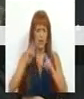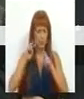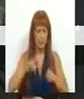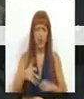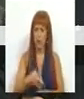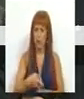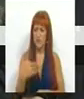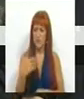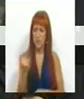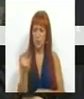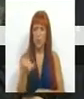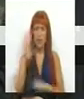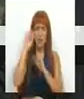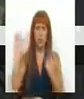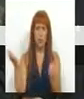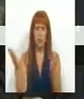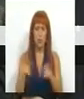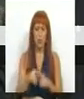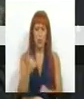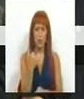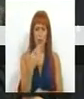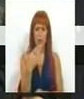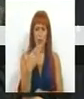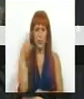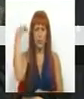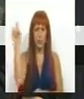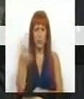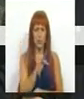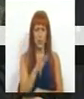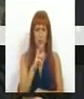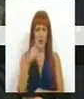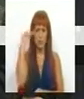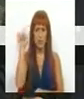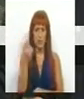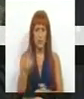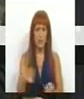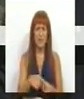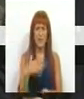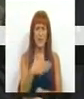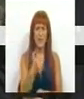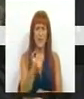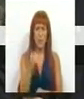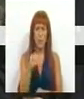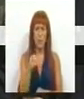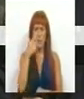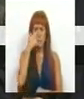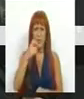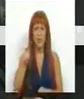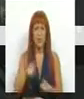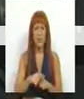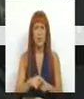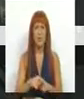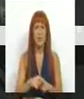diagnósticos, 972 educadores, 271 professores, 43 docentes e 150 pessoas para